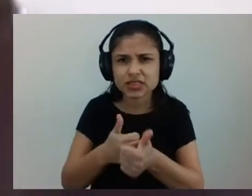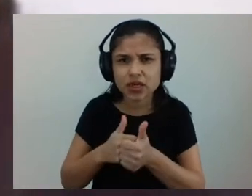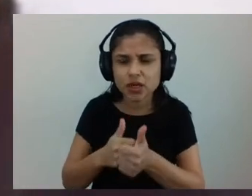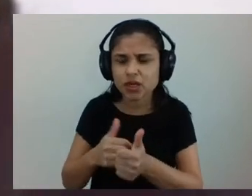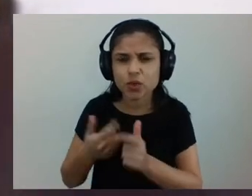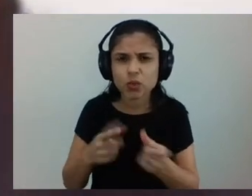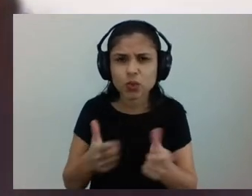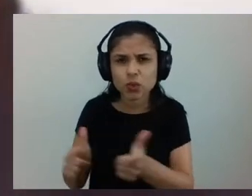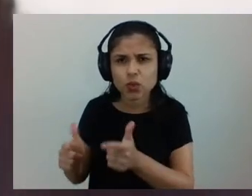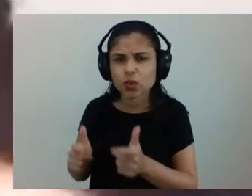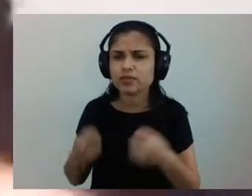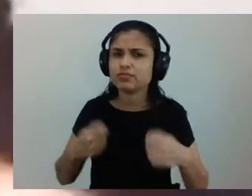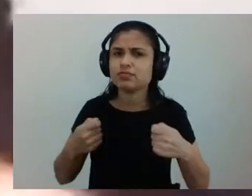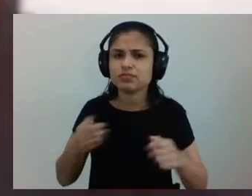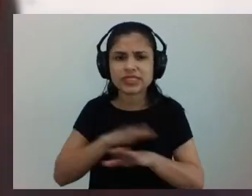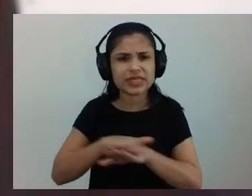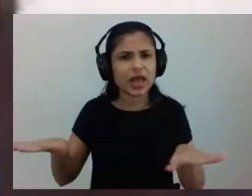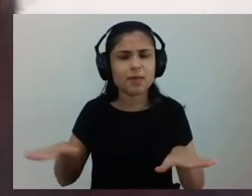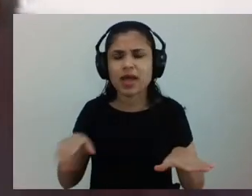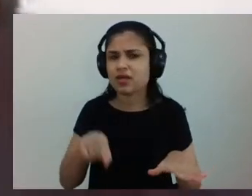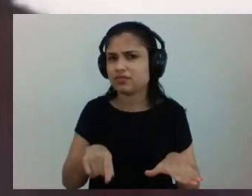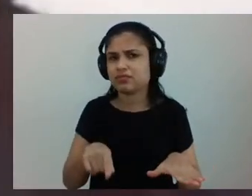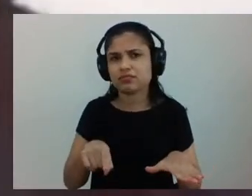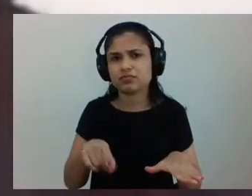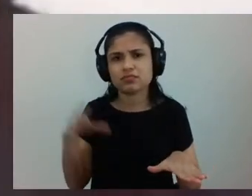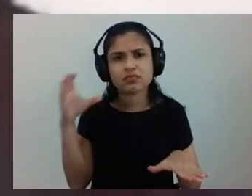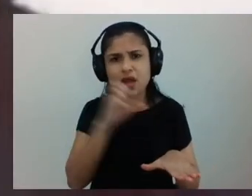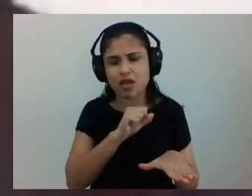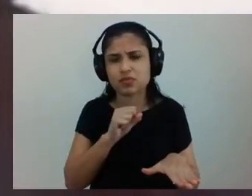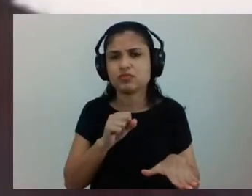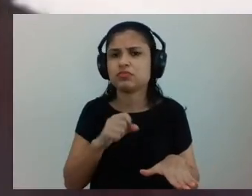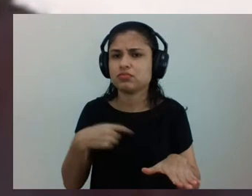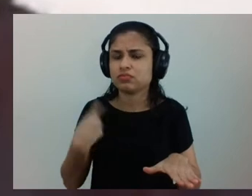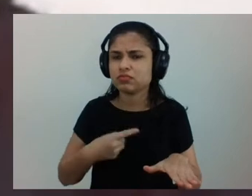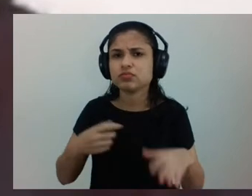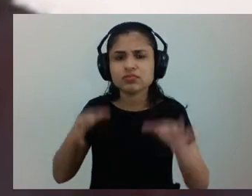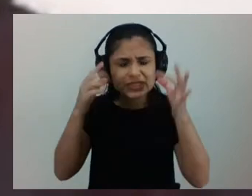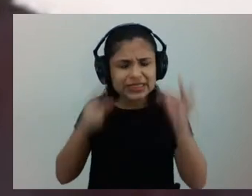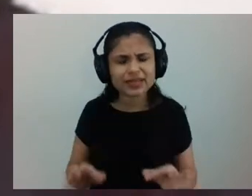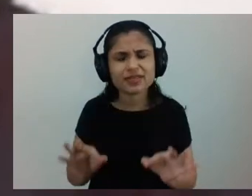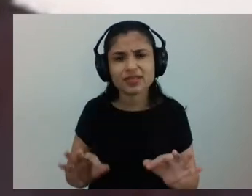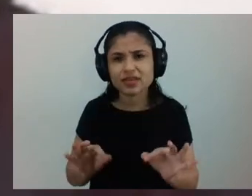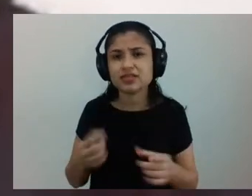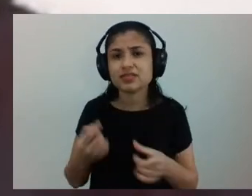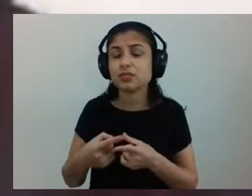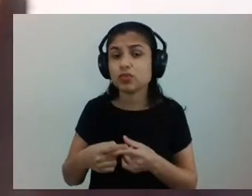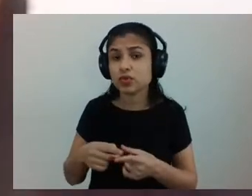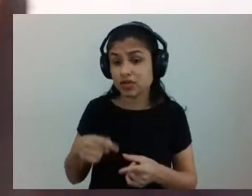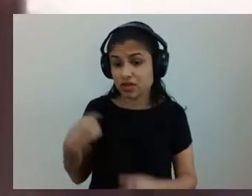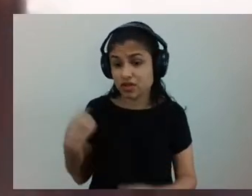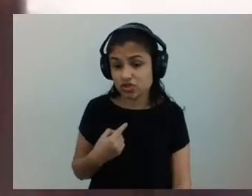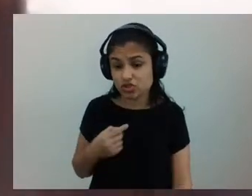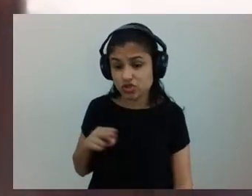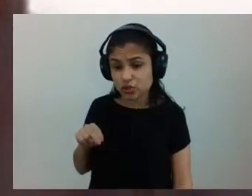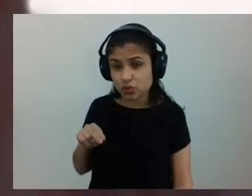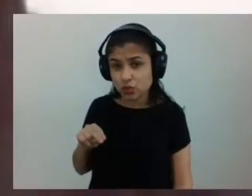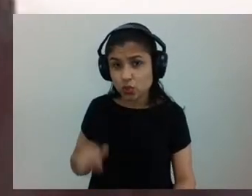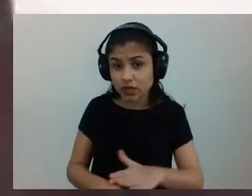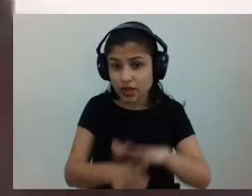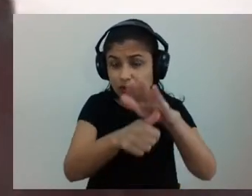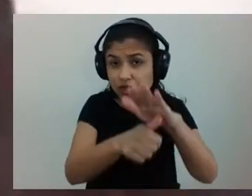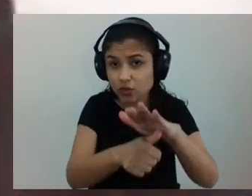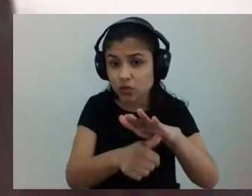já. Nós temos convicção que simplesmente por nós nunca termos estado na reitoria, nós somos realmente uma opção